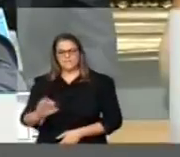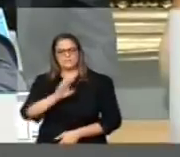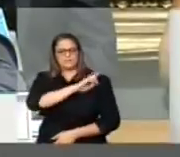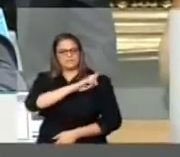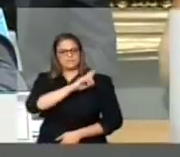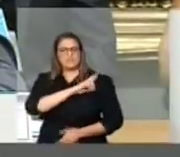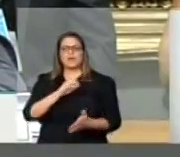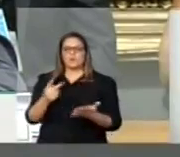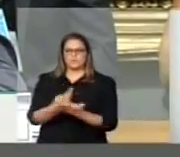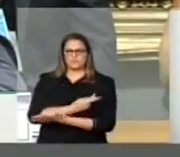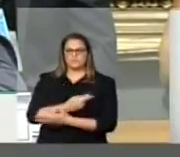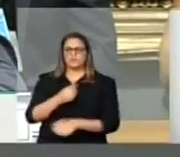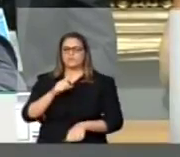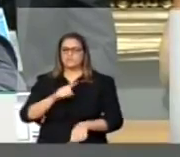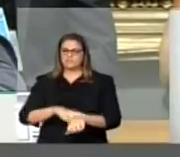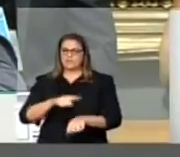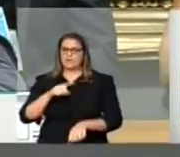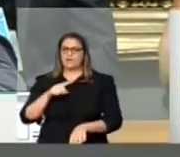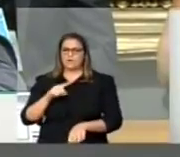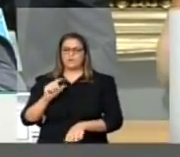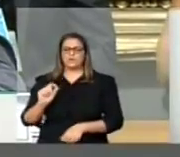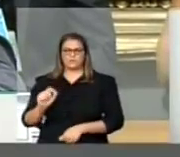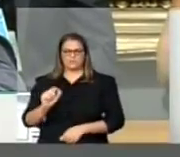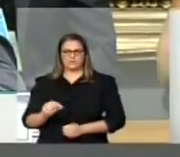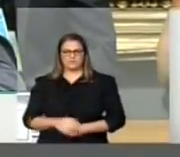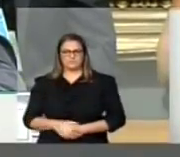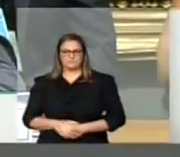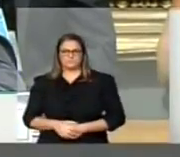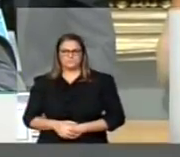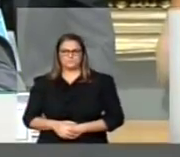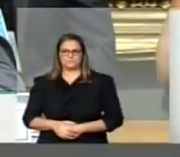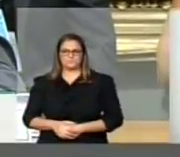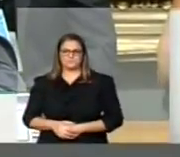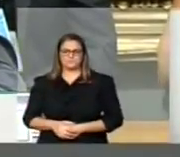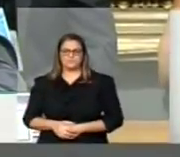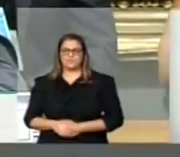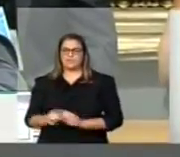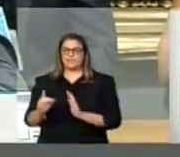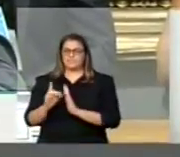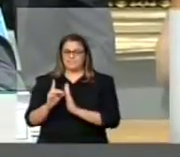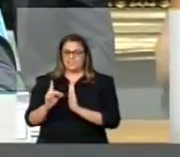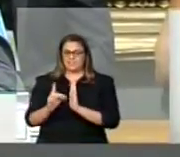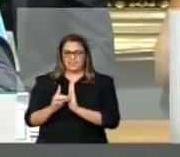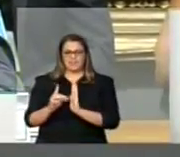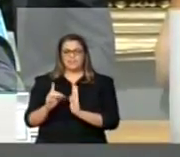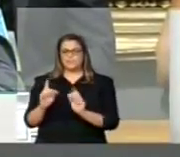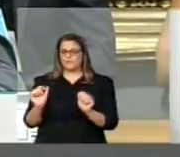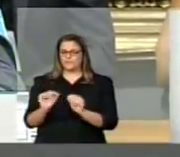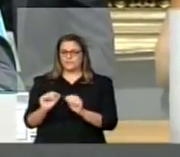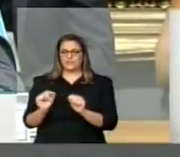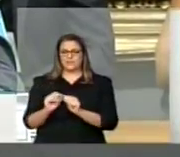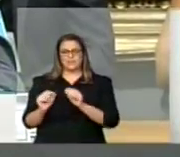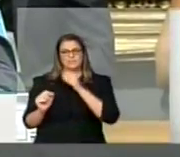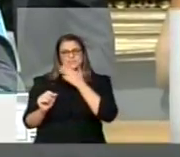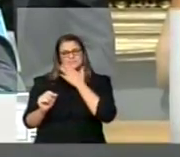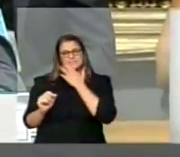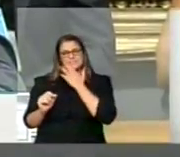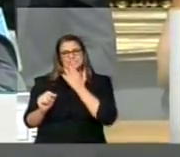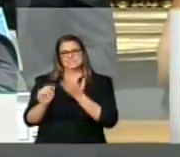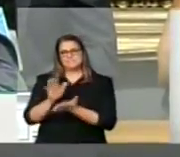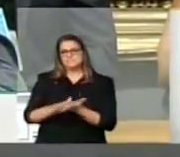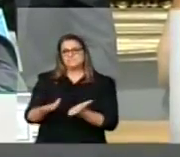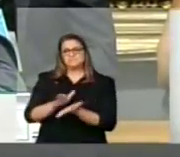ocorreu no momento da ação, quando os referidos decretos foram abertos e editados